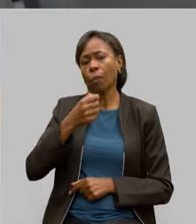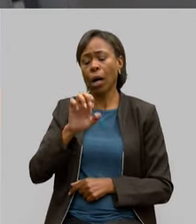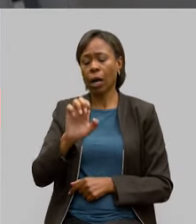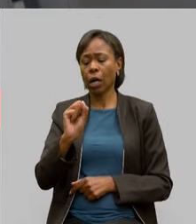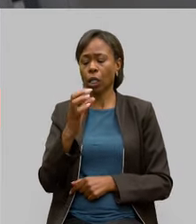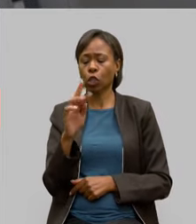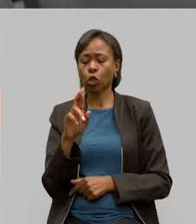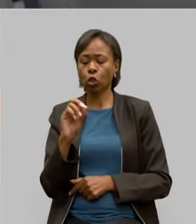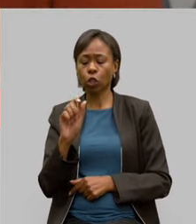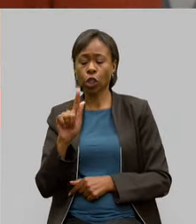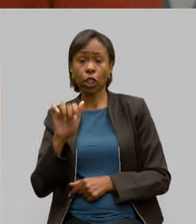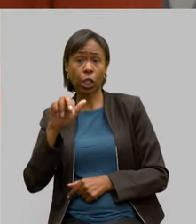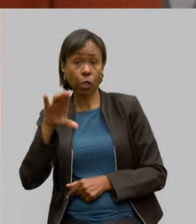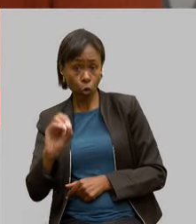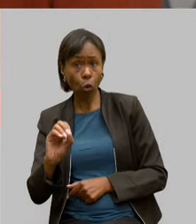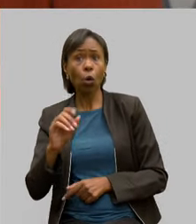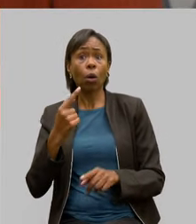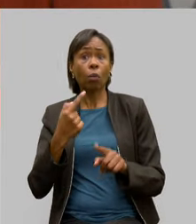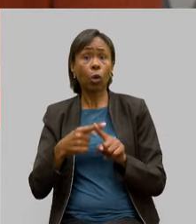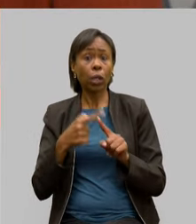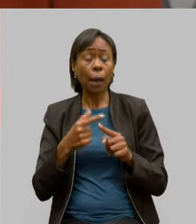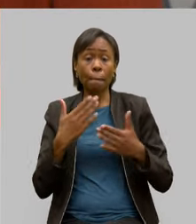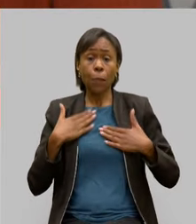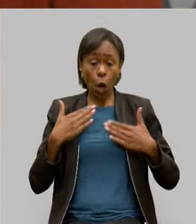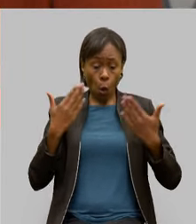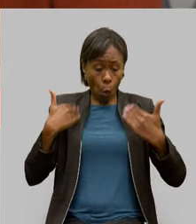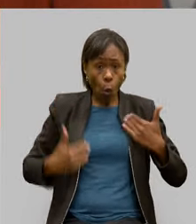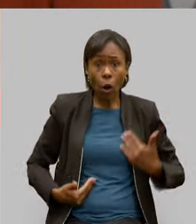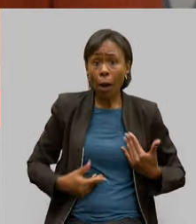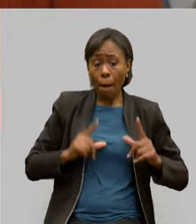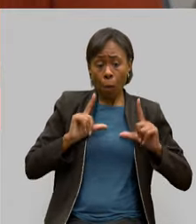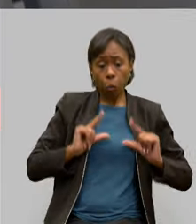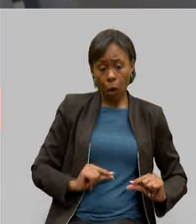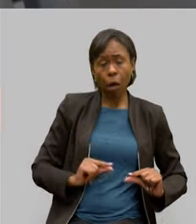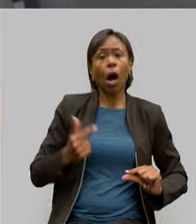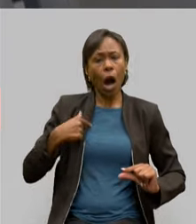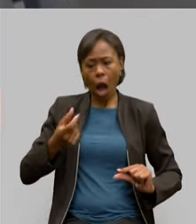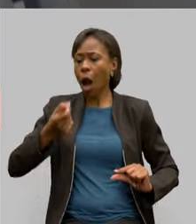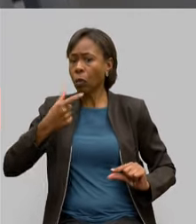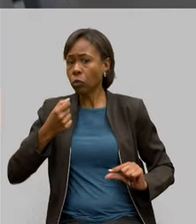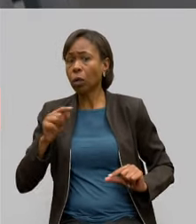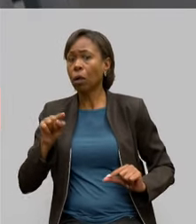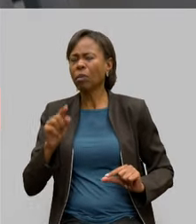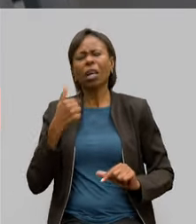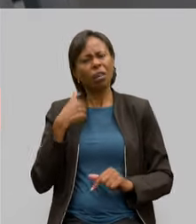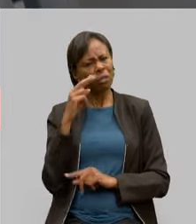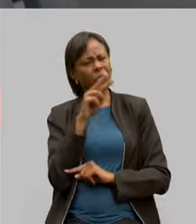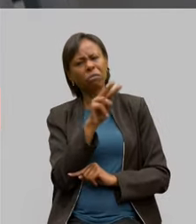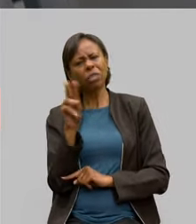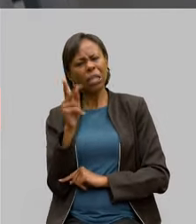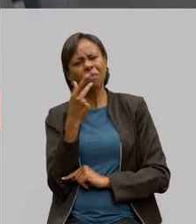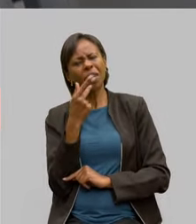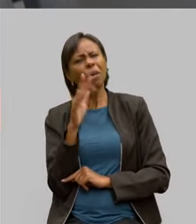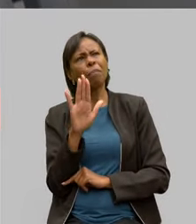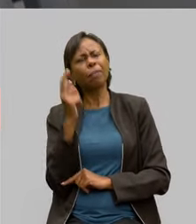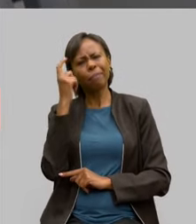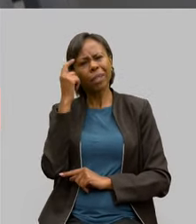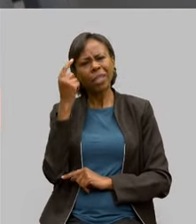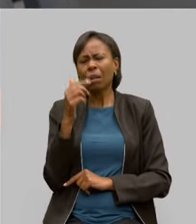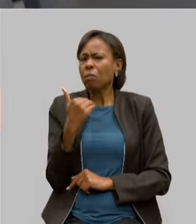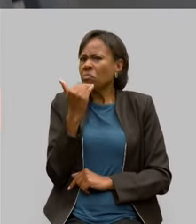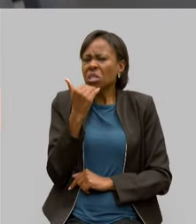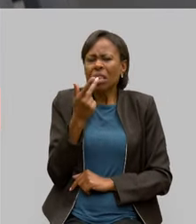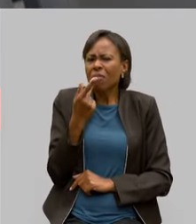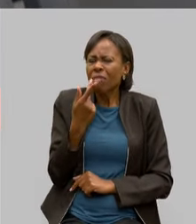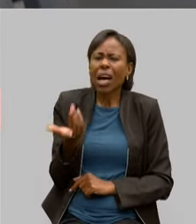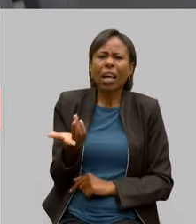organismo deixou de produzir naturalmente então eu ouvi várias pessoas falando aí e fiquei pensando por que que ninguém tá falando sobre